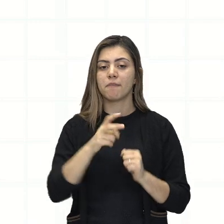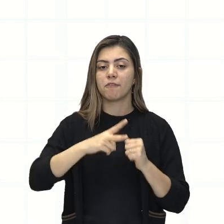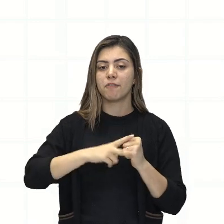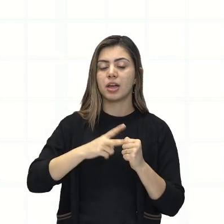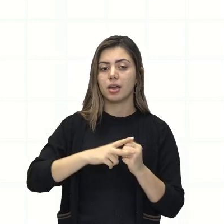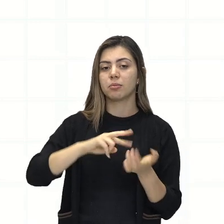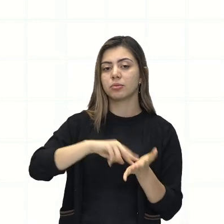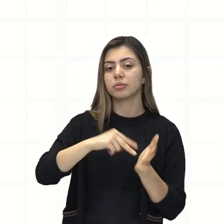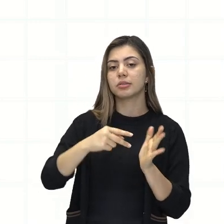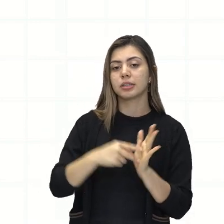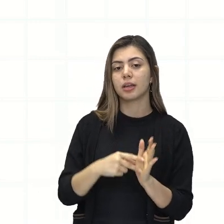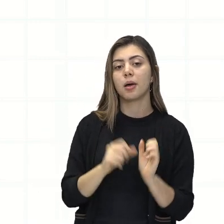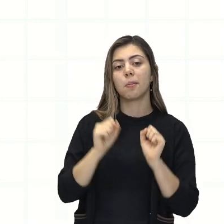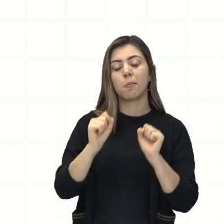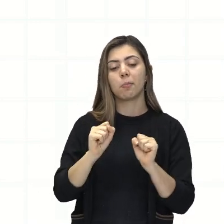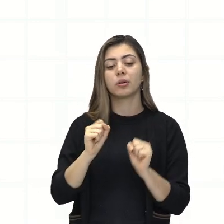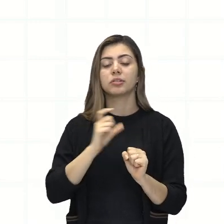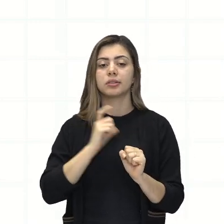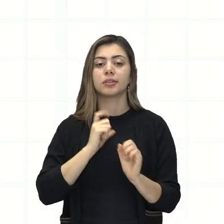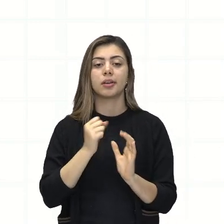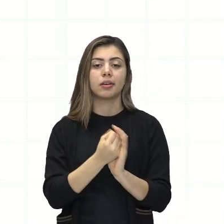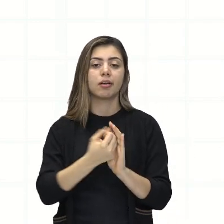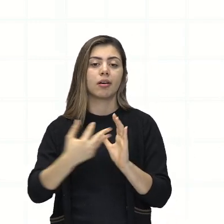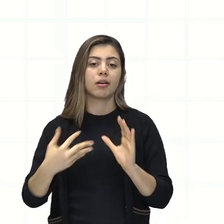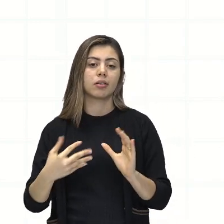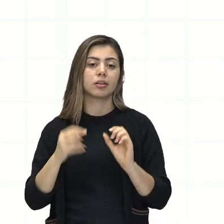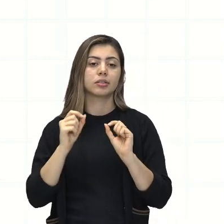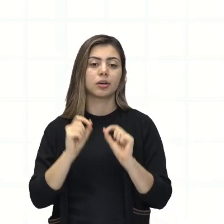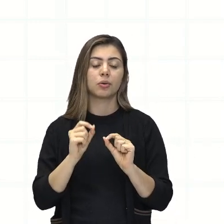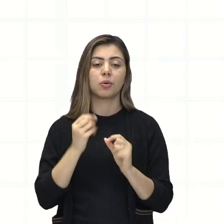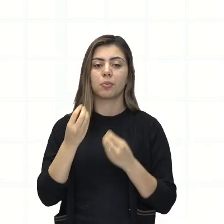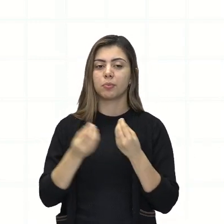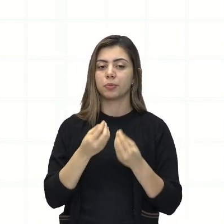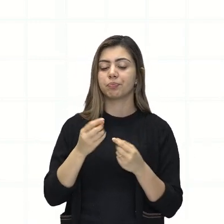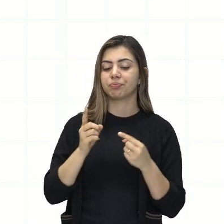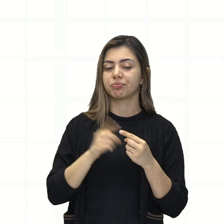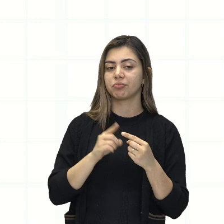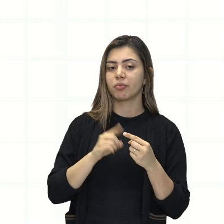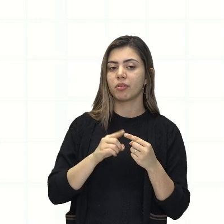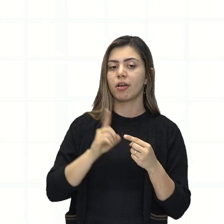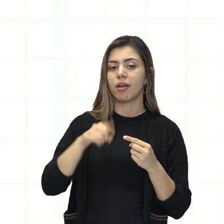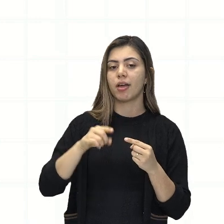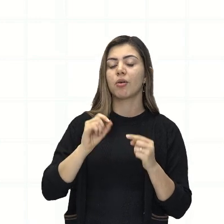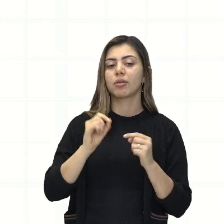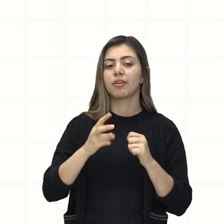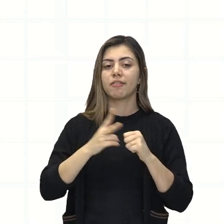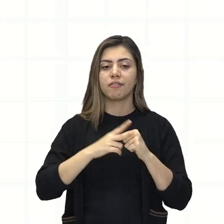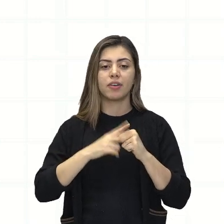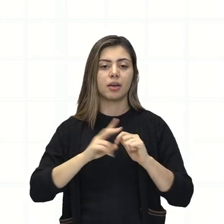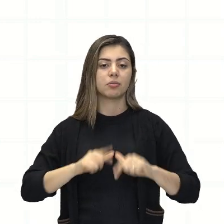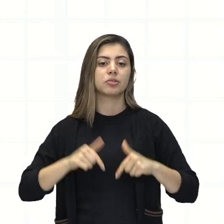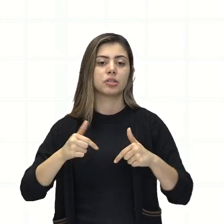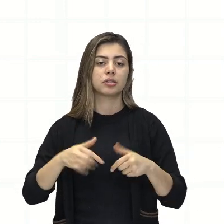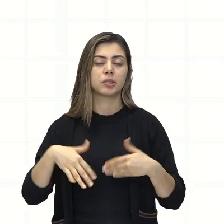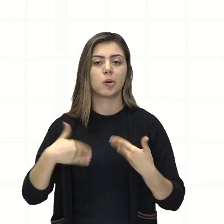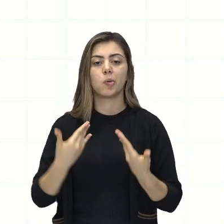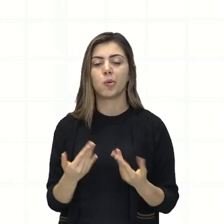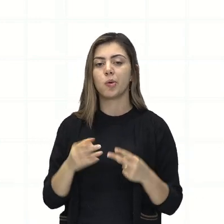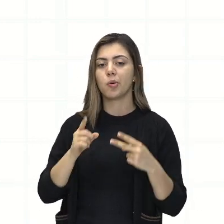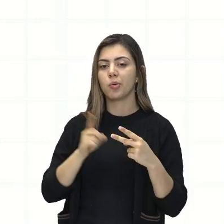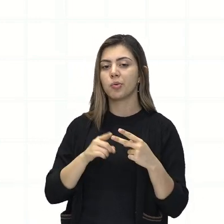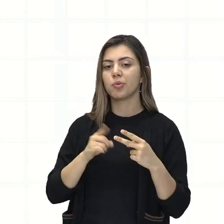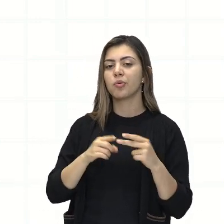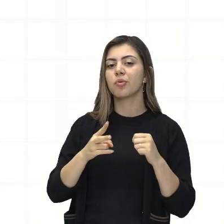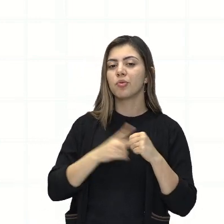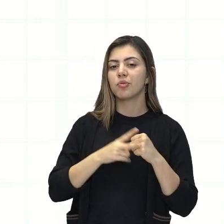significativa, pode classificar-se como, olha lá, verbo de ação ou verbo